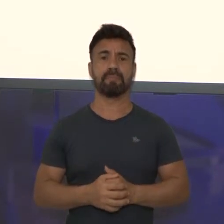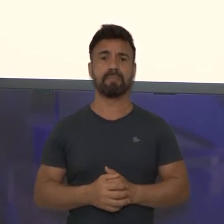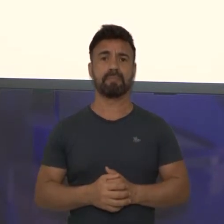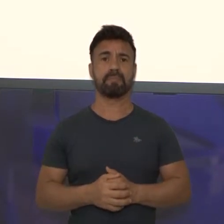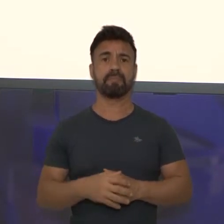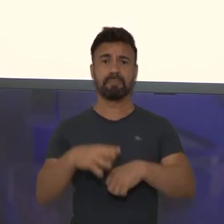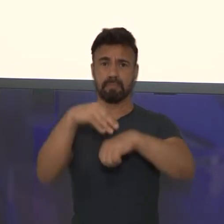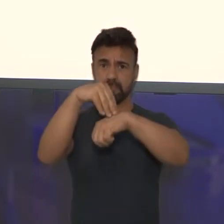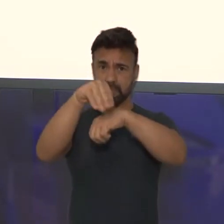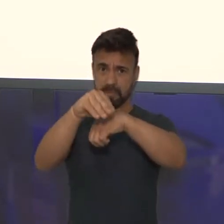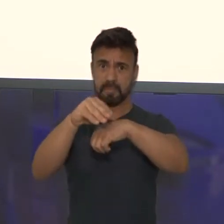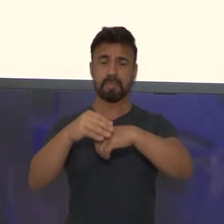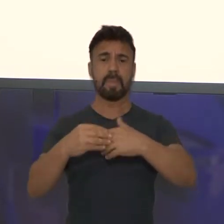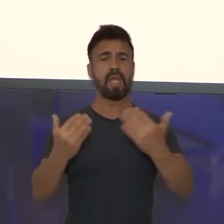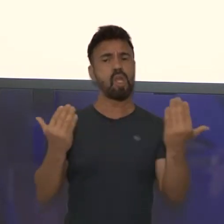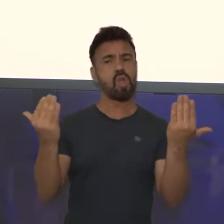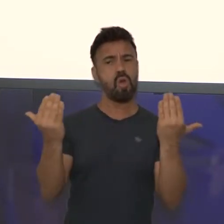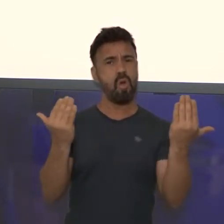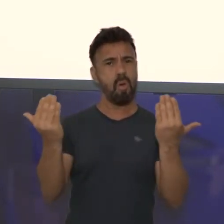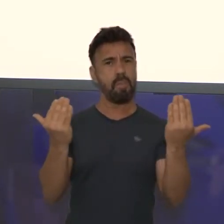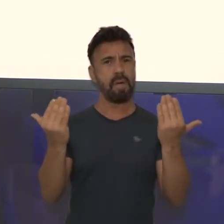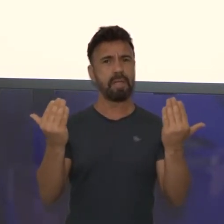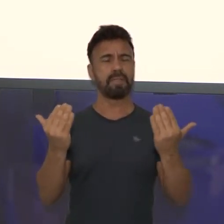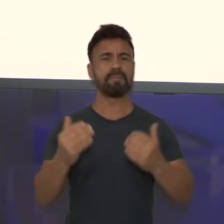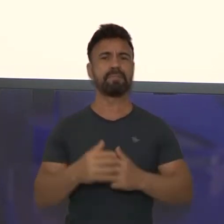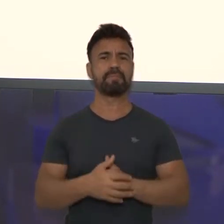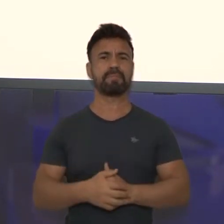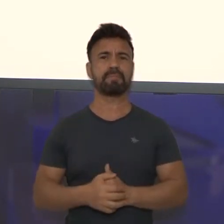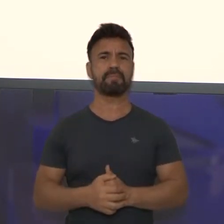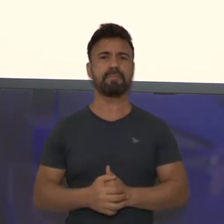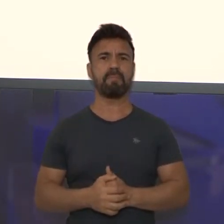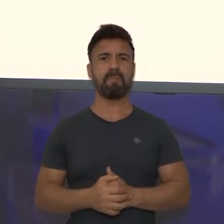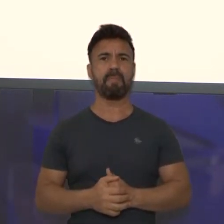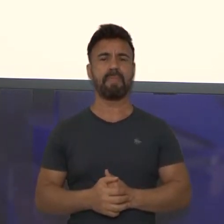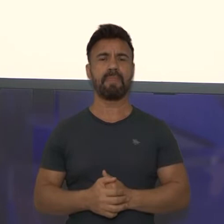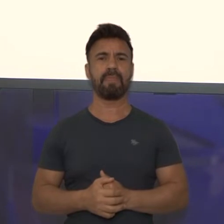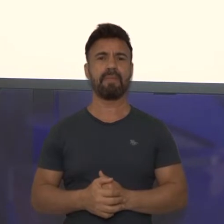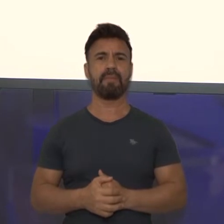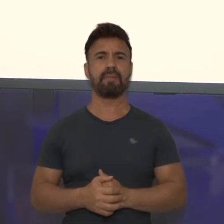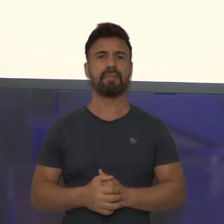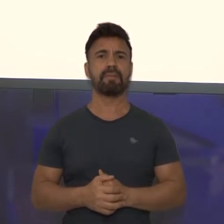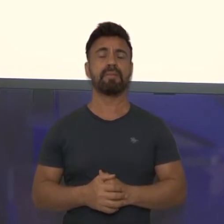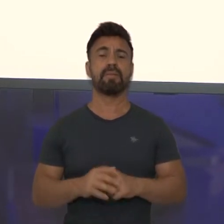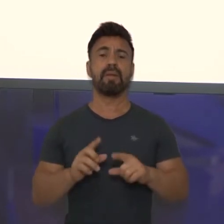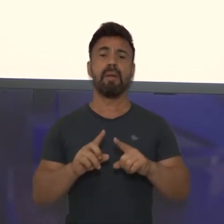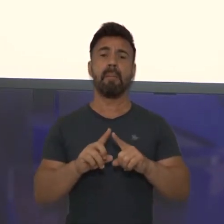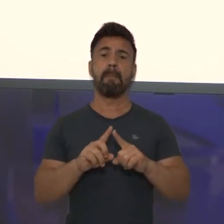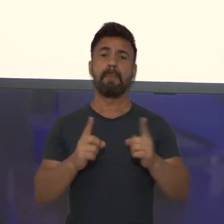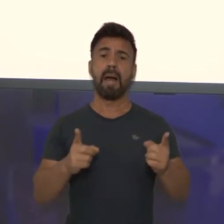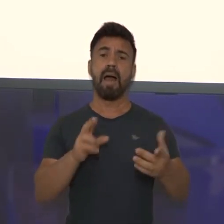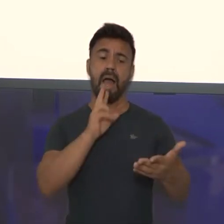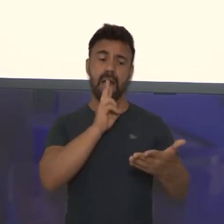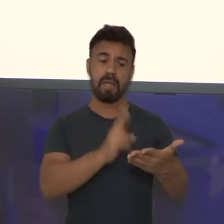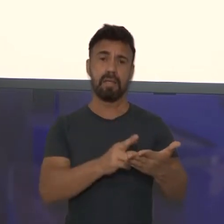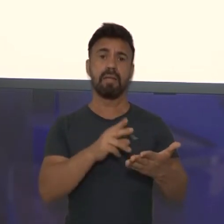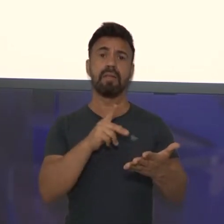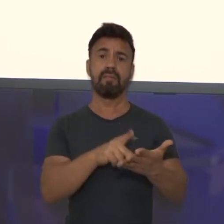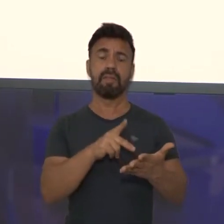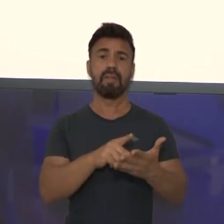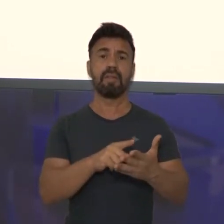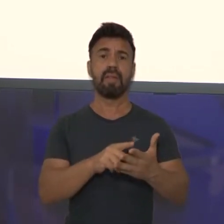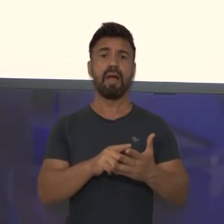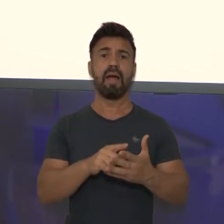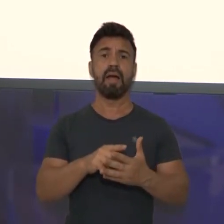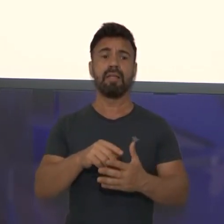dizer agora e compara para ver se as ideias da gente estão conectando. Mas a resposta, a verdade, é que a